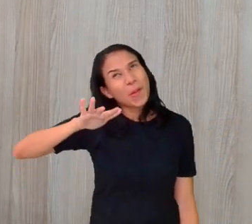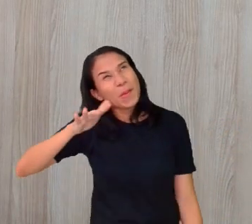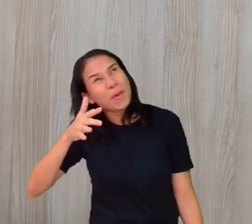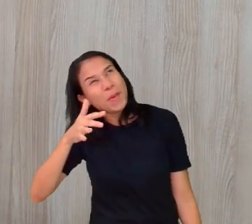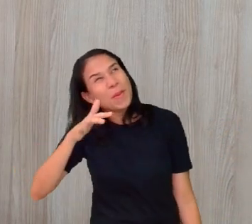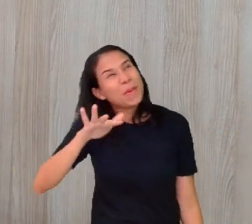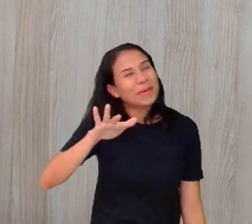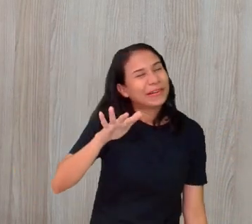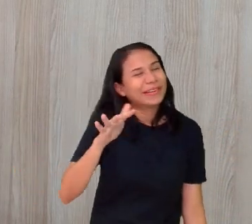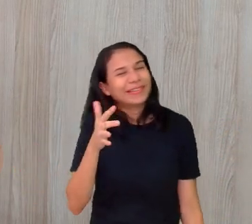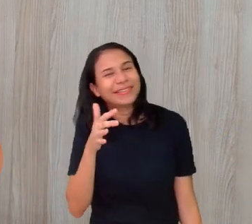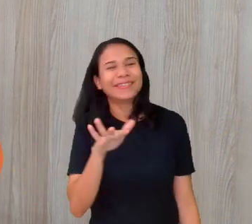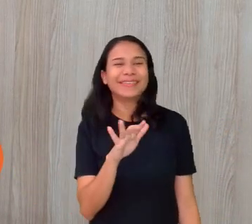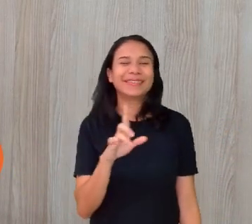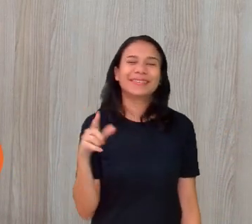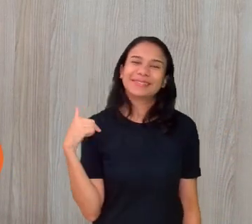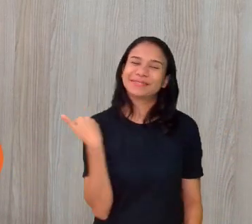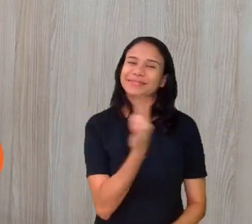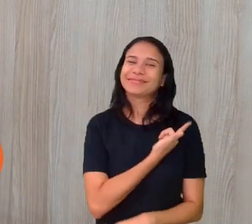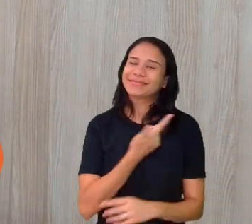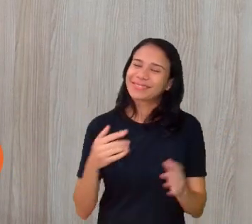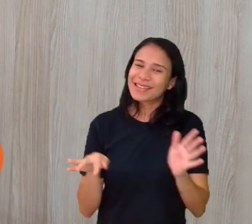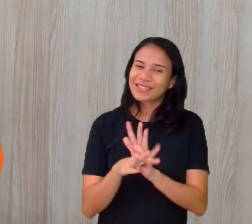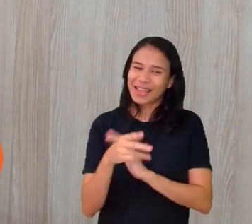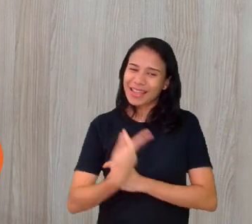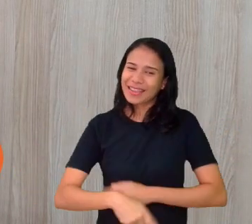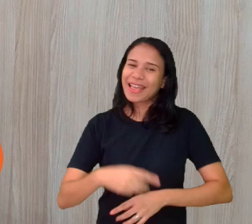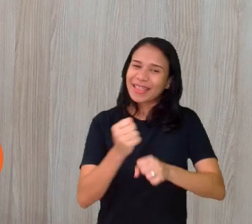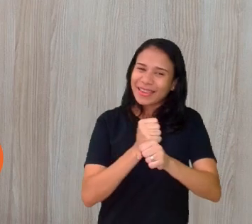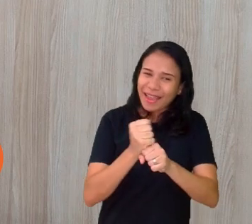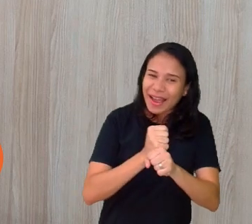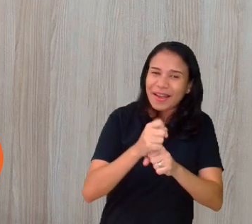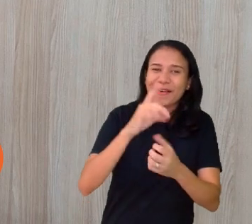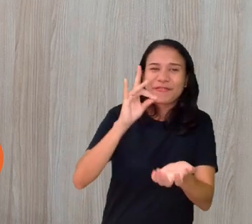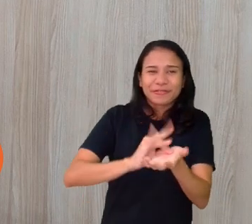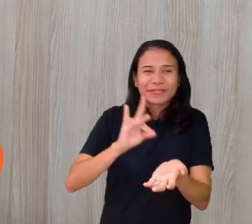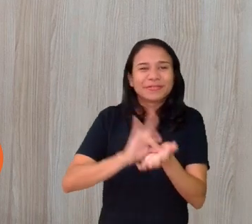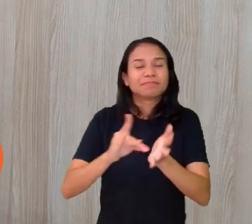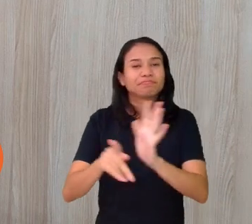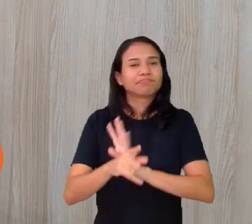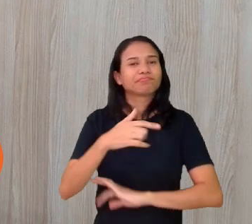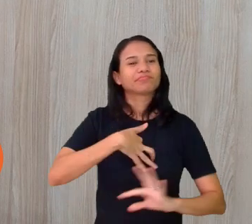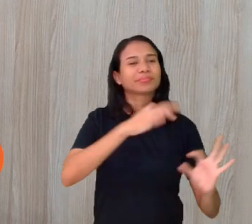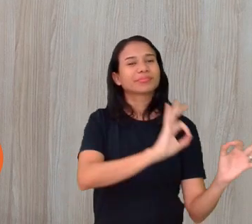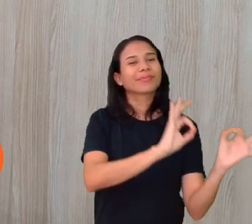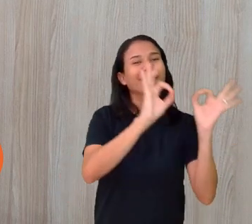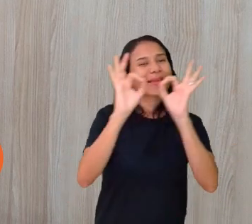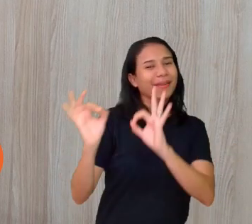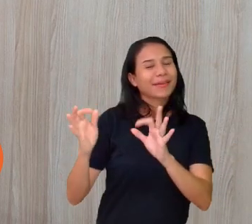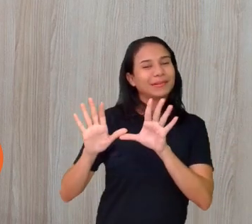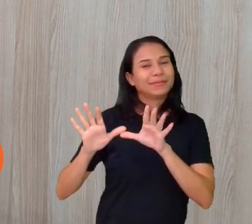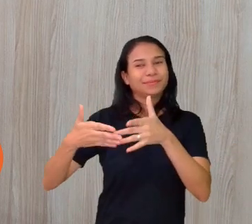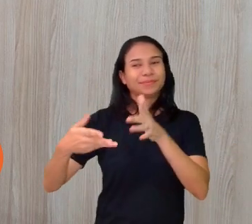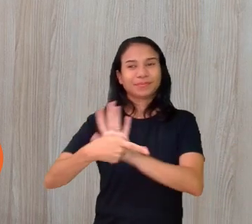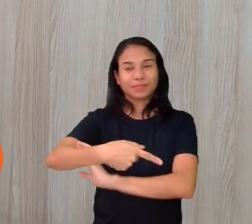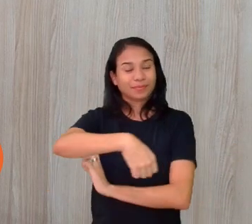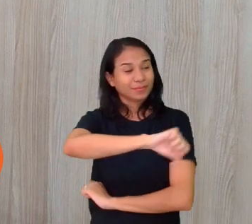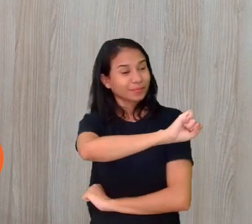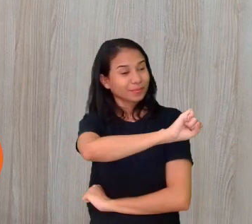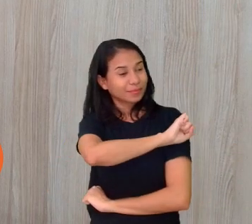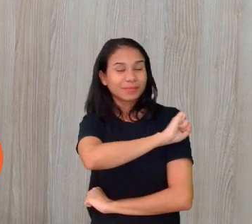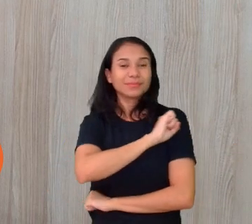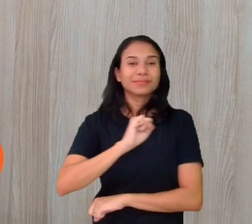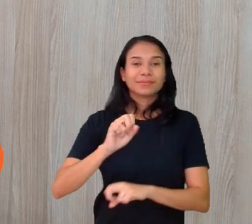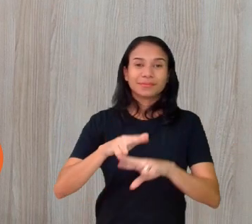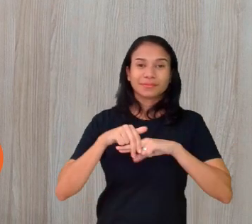mais ou menos, né? Então a gente chega aqui para mais um ano, acompanhando essa turminha do 8º ano.